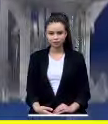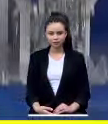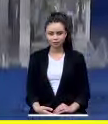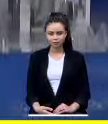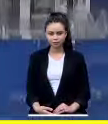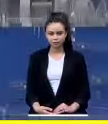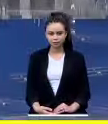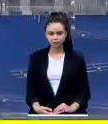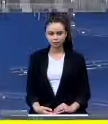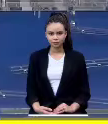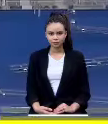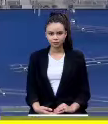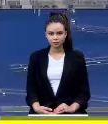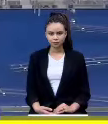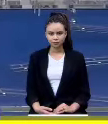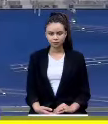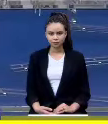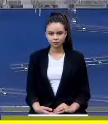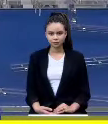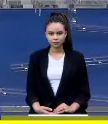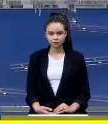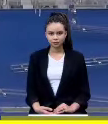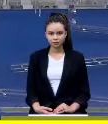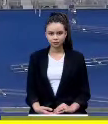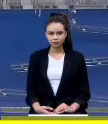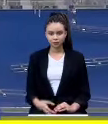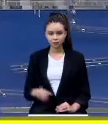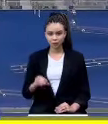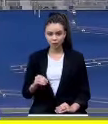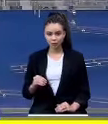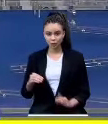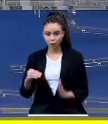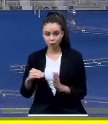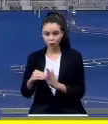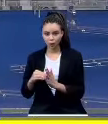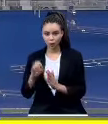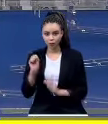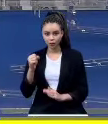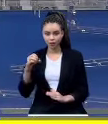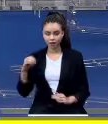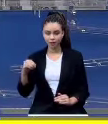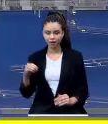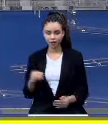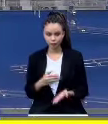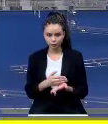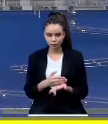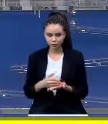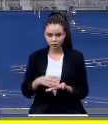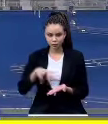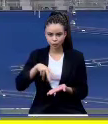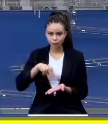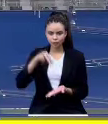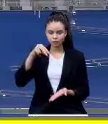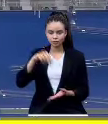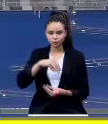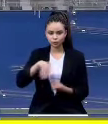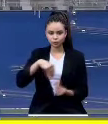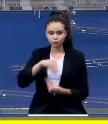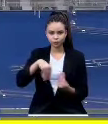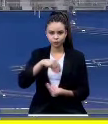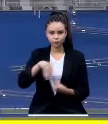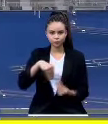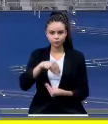Globo carregado, embaralhando 80 bolas numeradas de 01 a 80. Começou o sorteio da Time